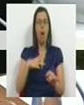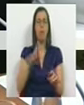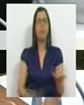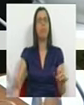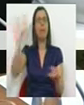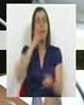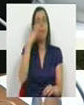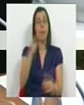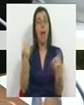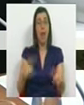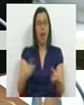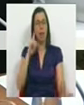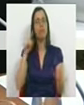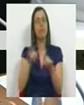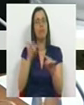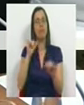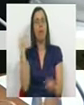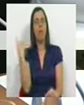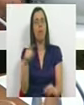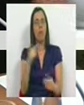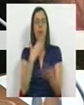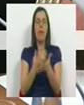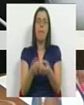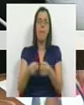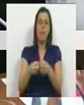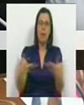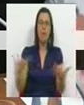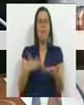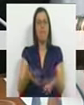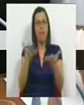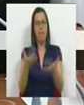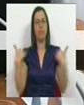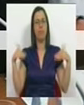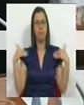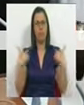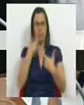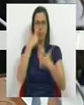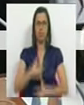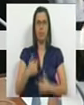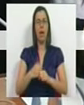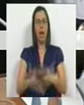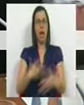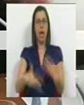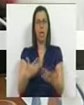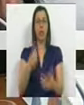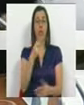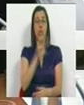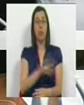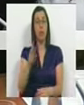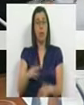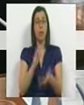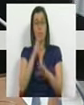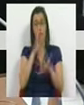espalhadas pelo país, com o objetivo único de fomentar a atividade física e hábitos de cidadania ativa a cerca de 2 milhões